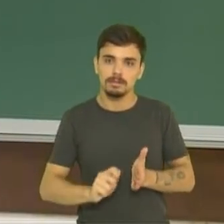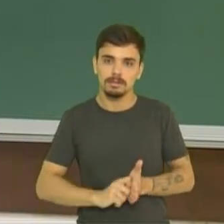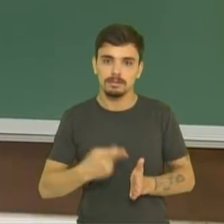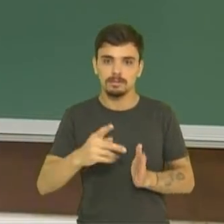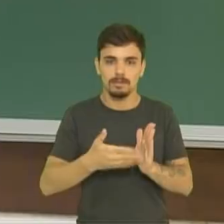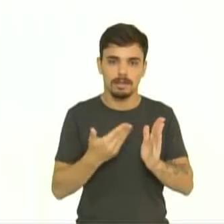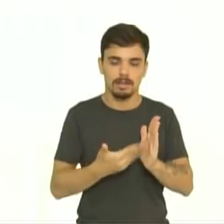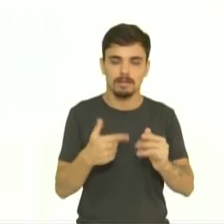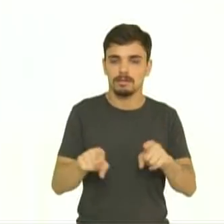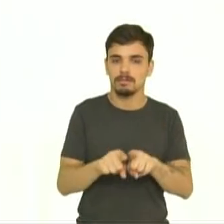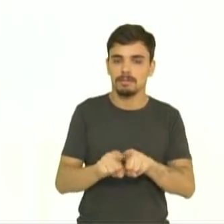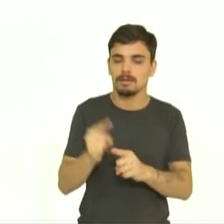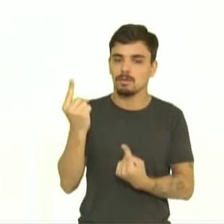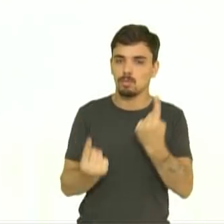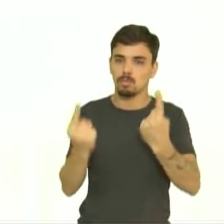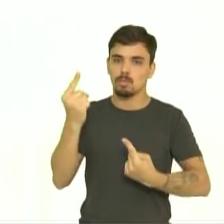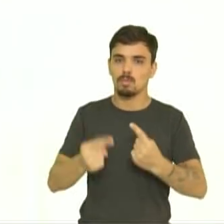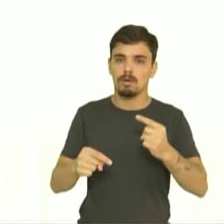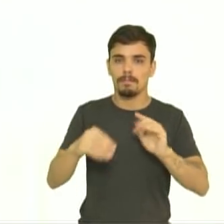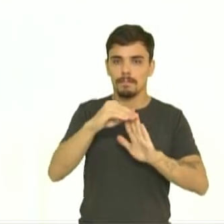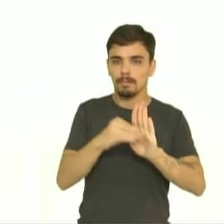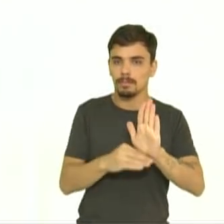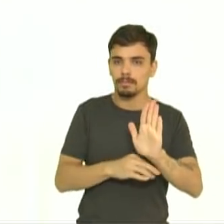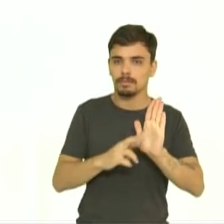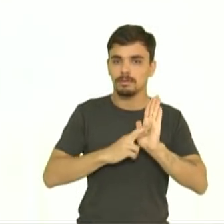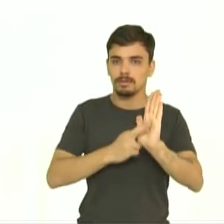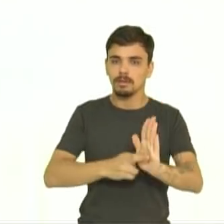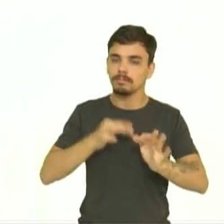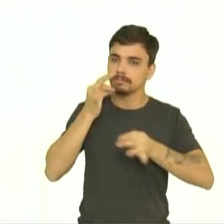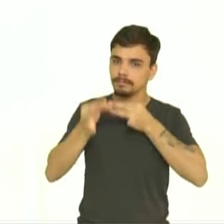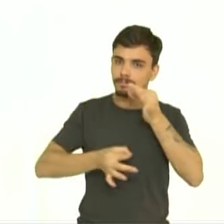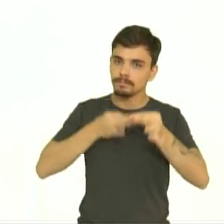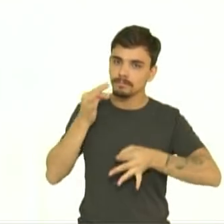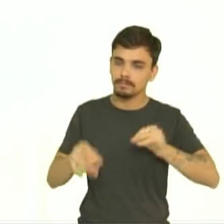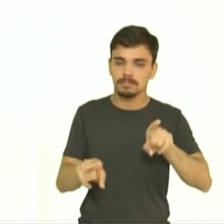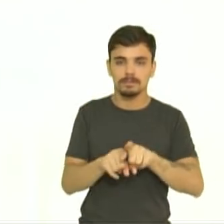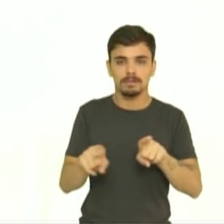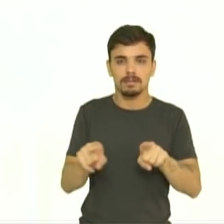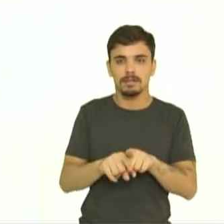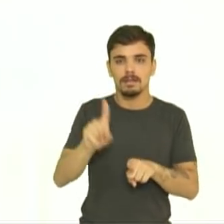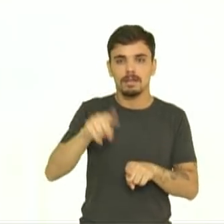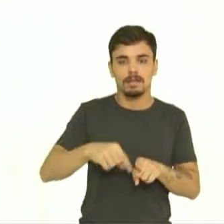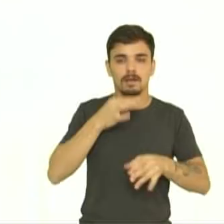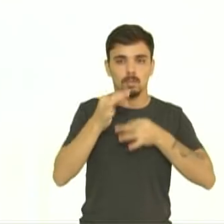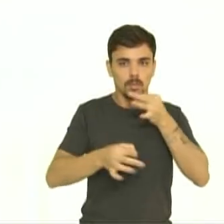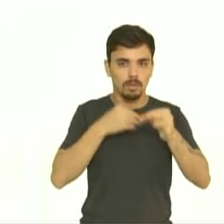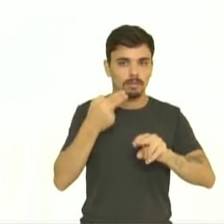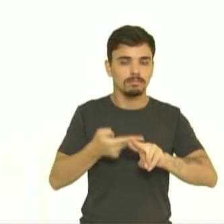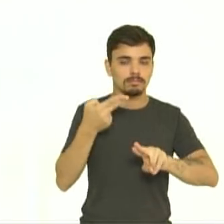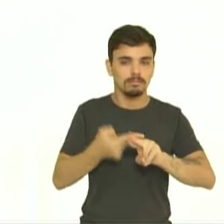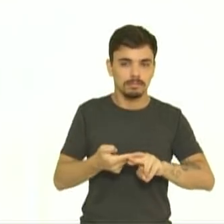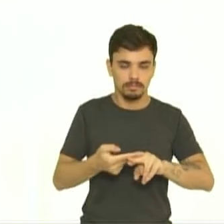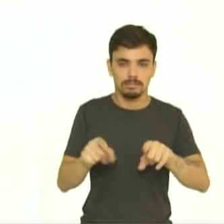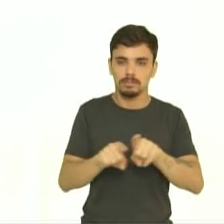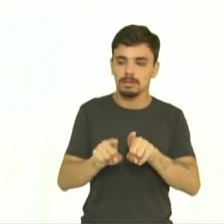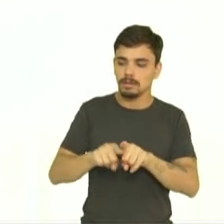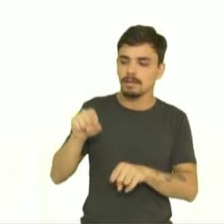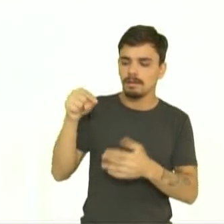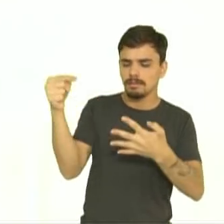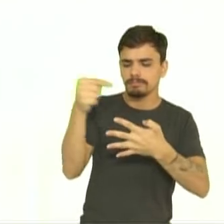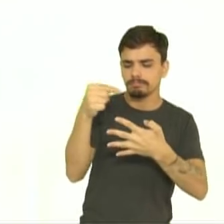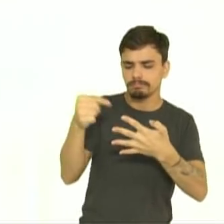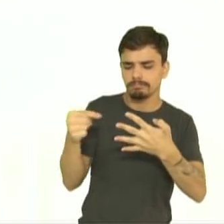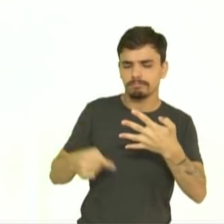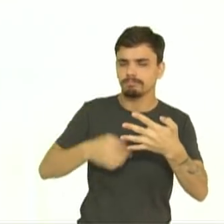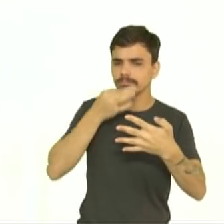teu caderno. Qual parte se refere aos argumentos? Então, esse foi um argumento que usou esse argumento, usou esse